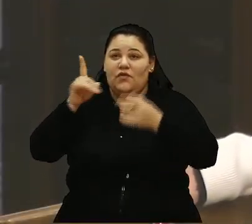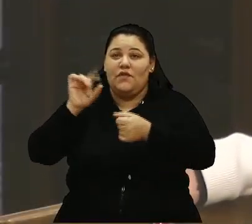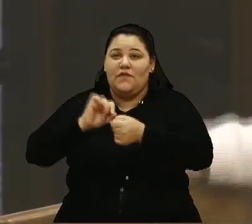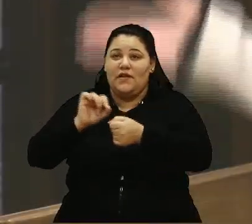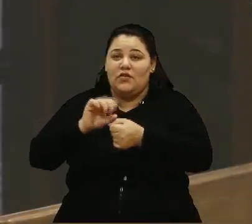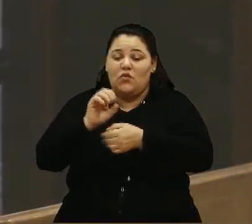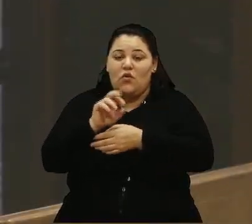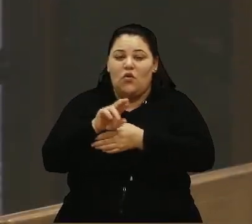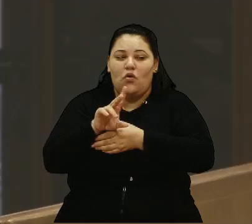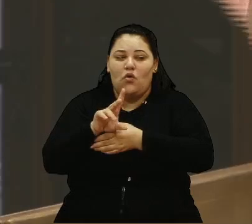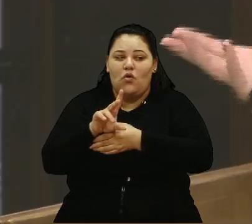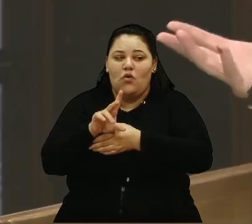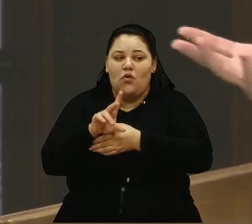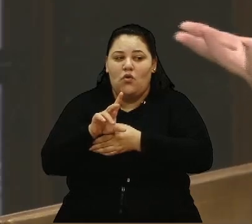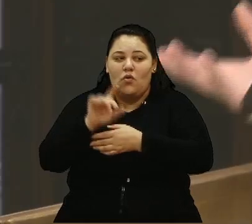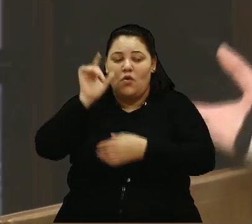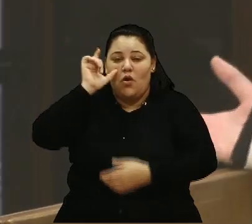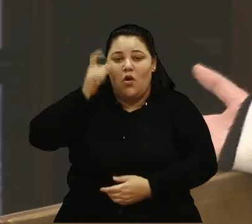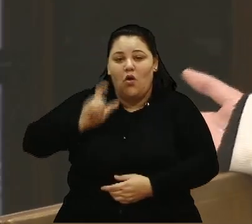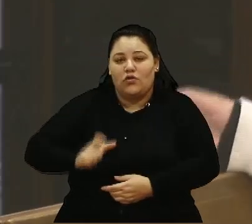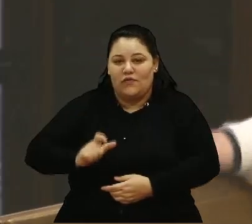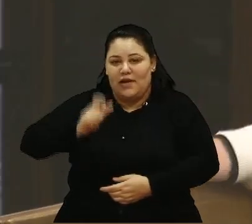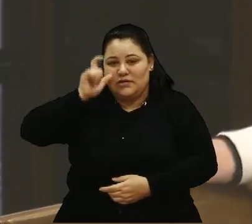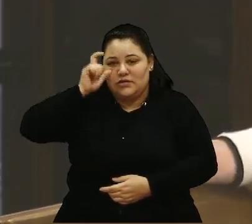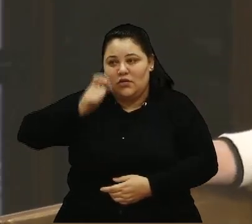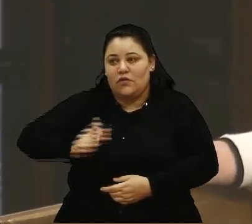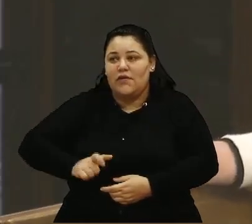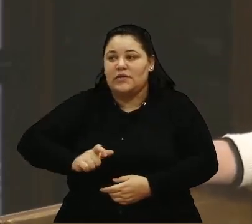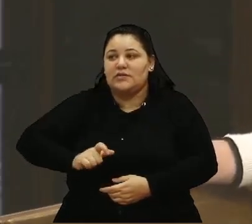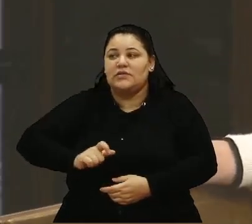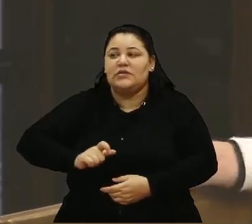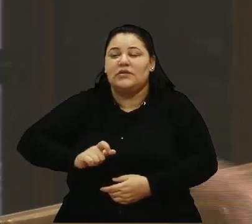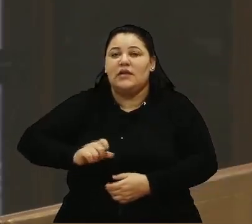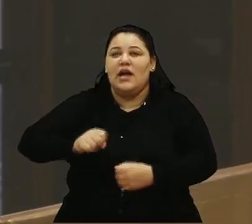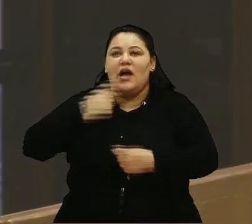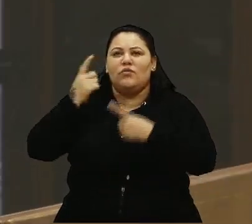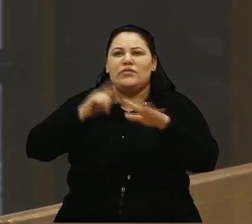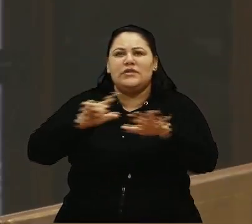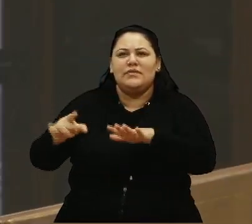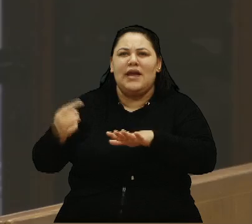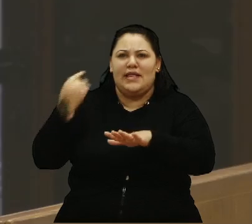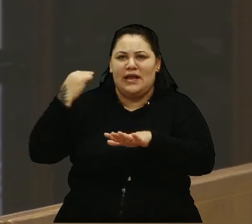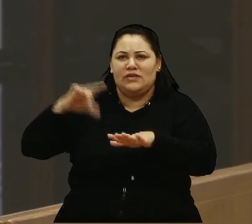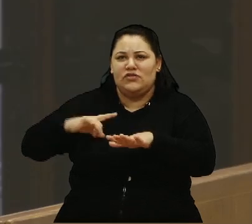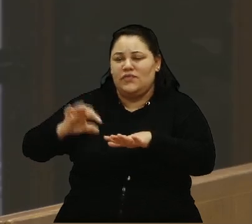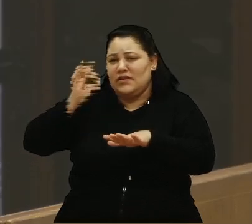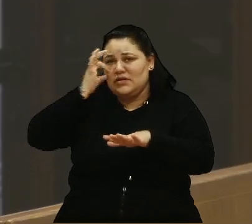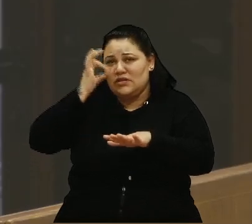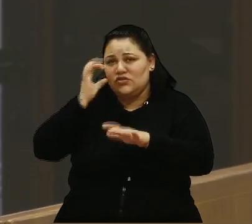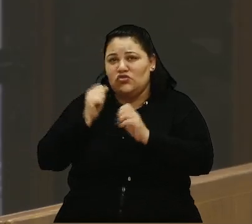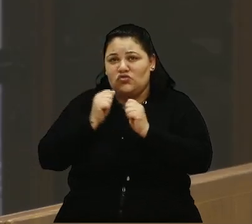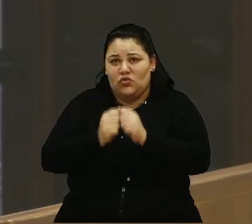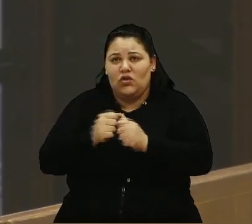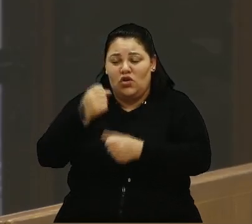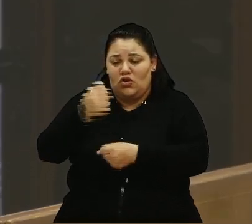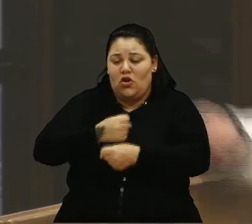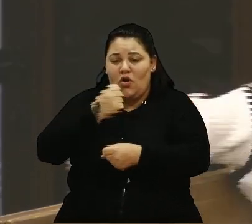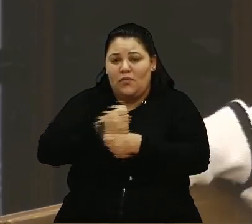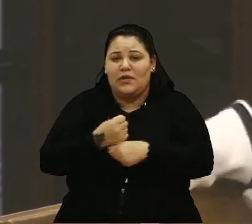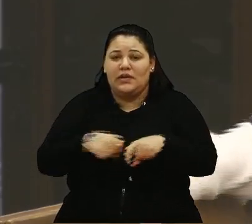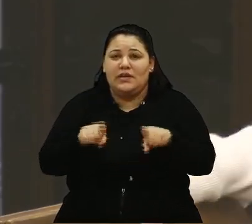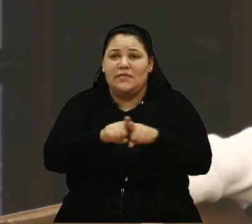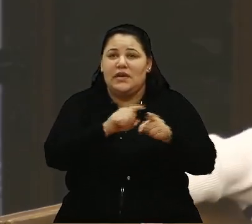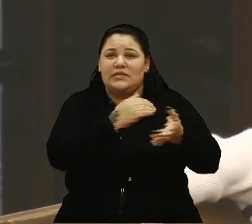há uns dias, algumas semanas atrás, eu estive lá com o secretário adjunto de Obras e com a secretária